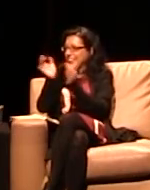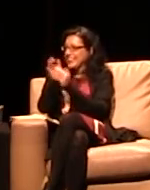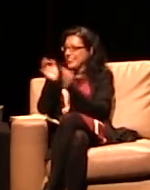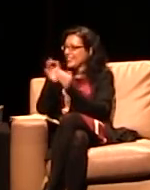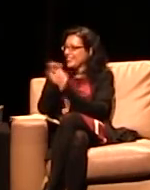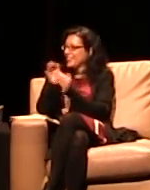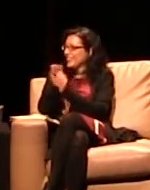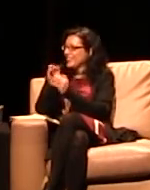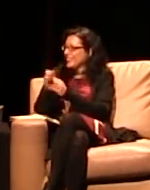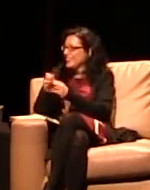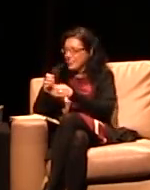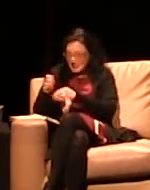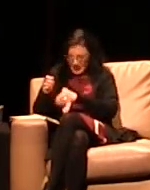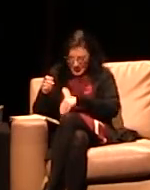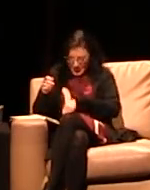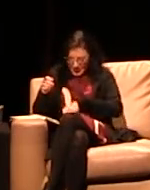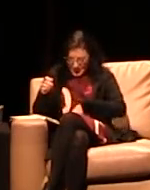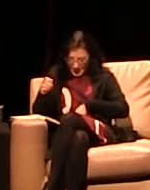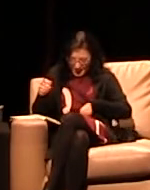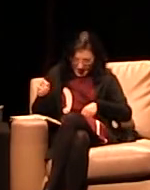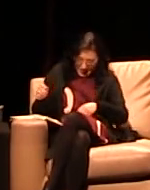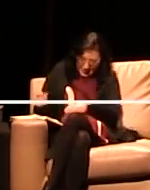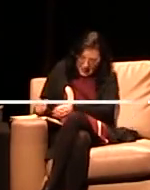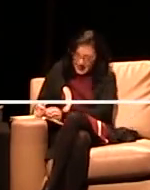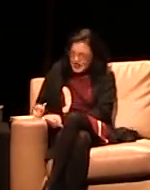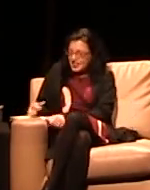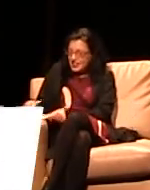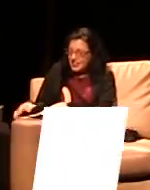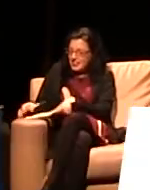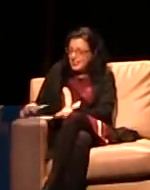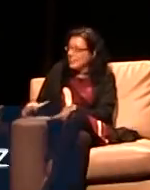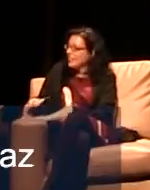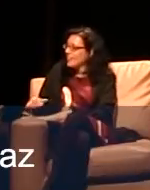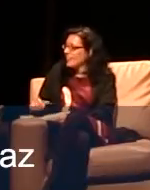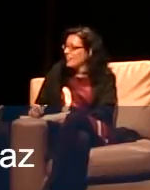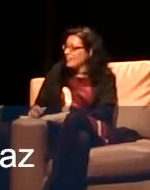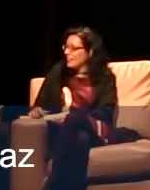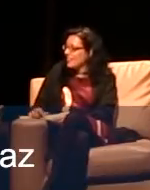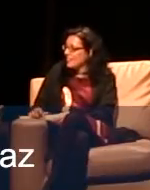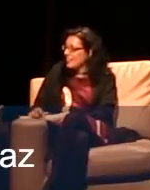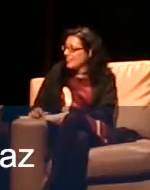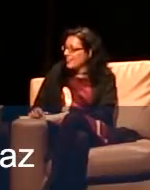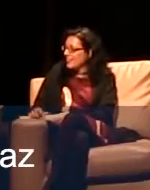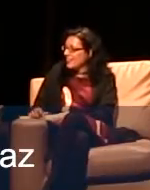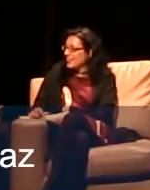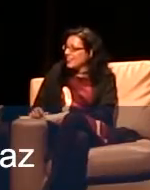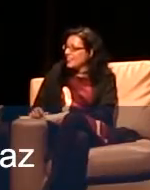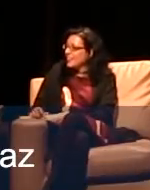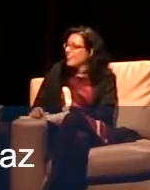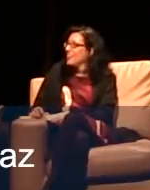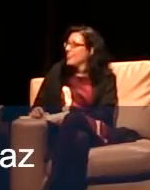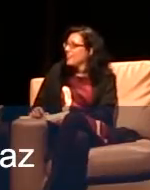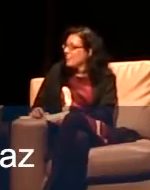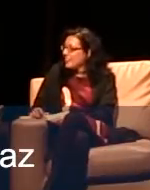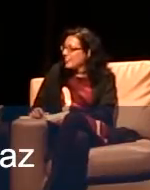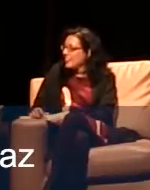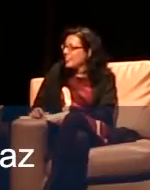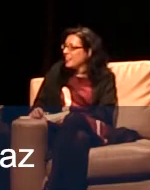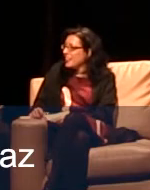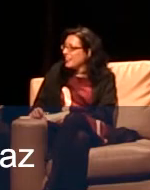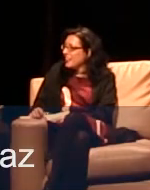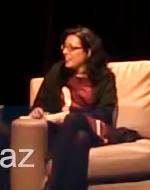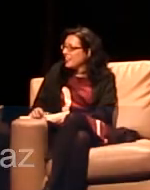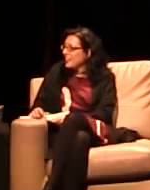São várias perguntas, eu vou tentar resumir, tá bom? Quando se fala em questão de gestão, todas aquelas que eu coloquei, né,